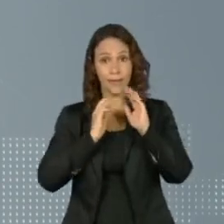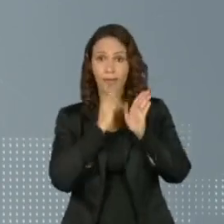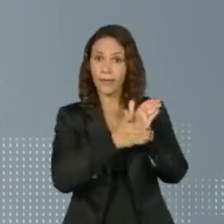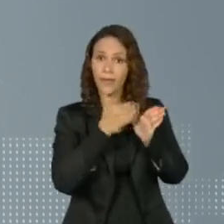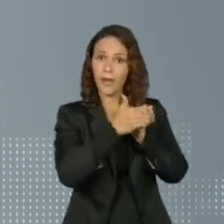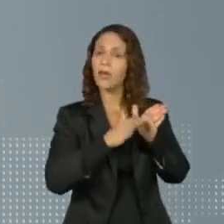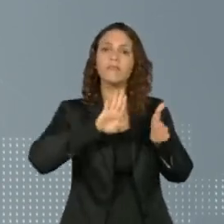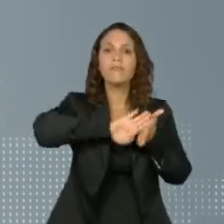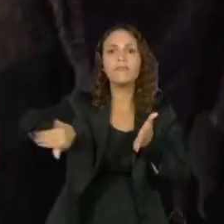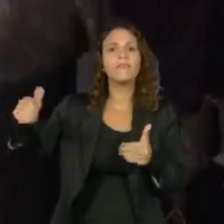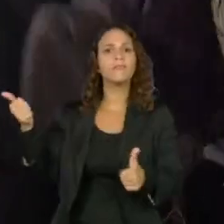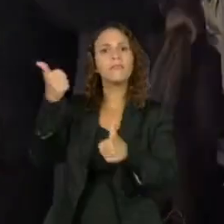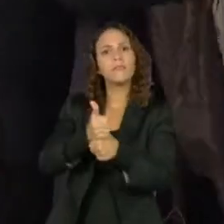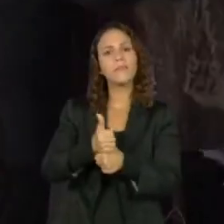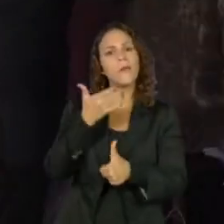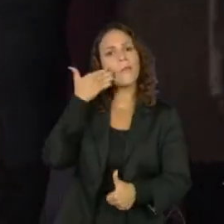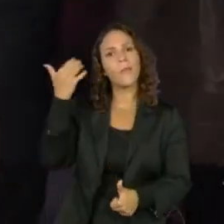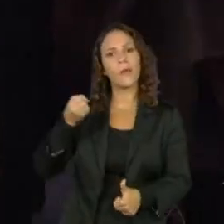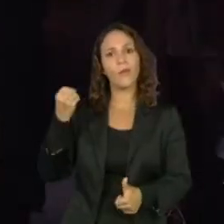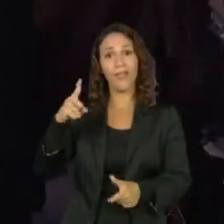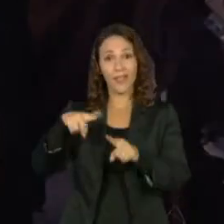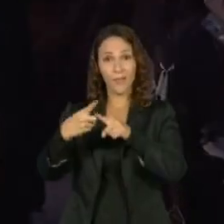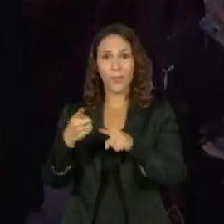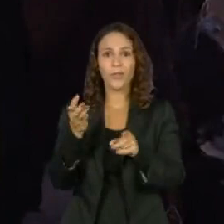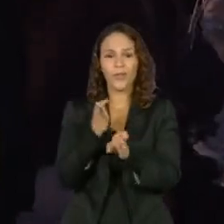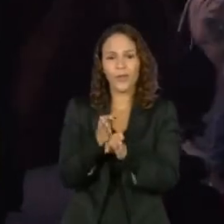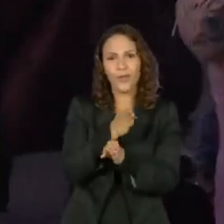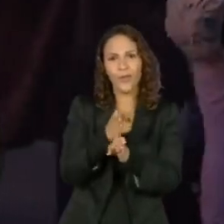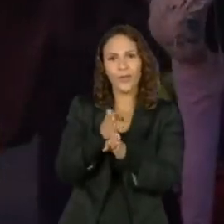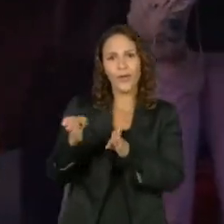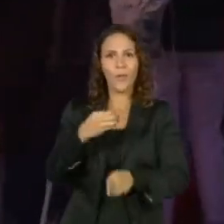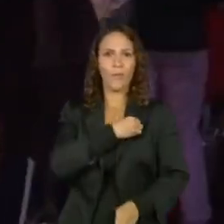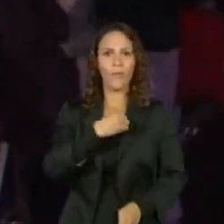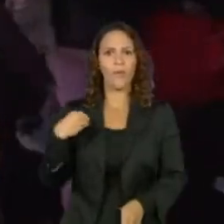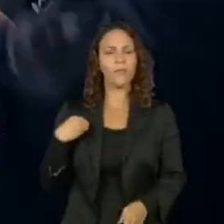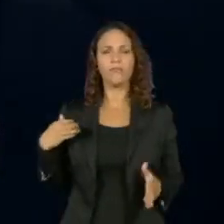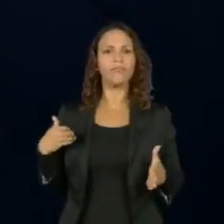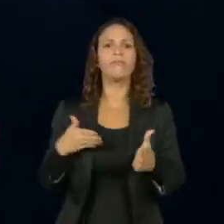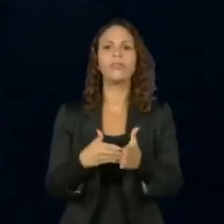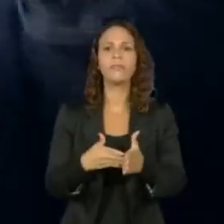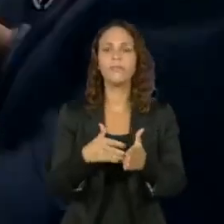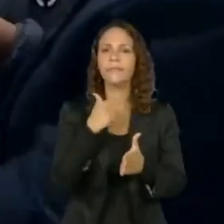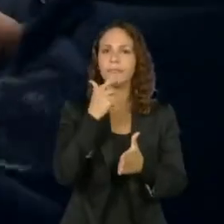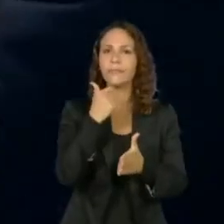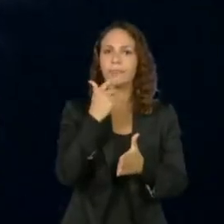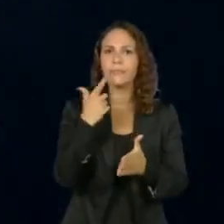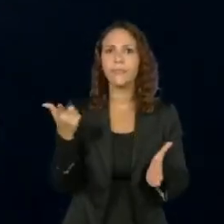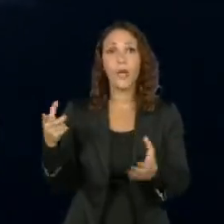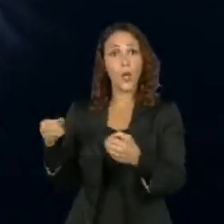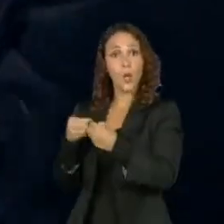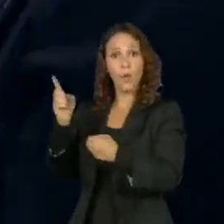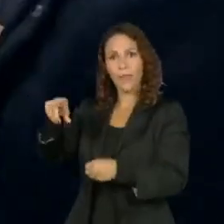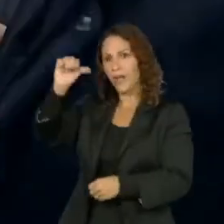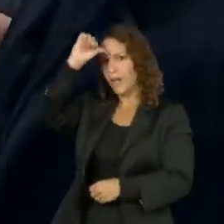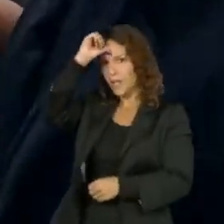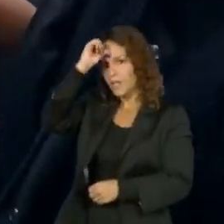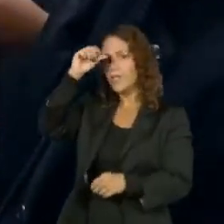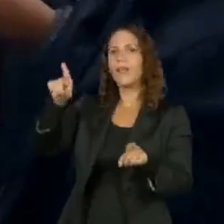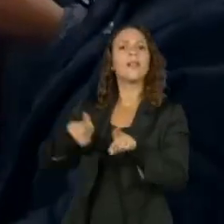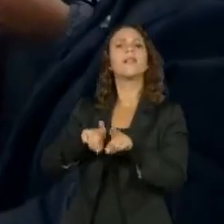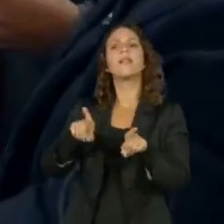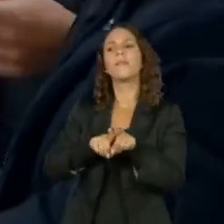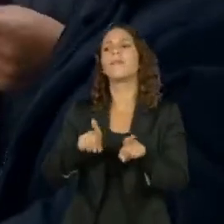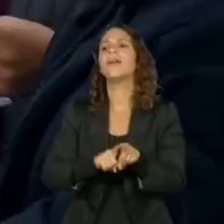lugar a uma pessoa branca. Quando chegou à fronteira com a Polônia, foi barrada. Esse grupo de indianos e